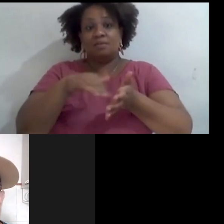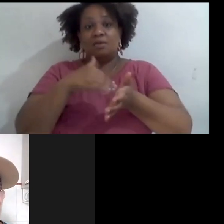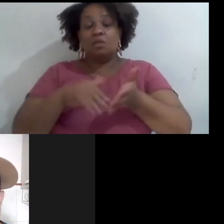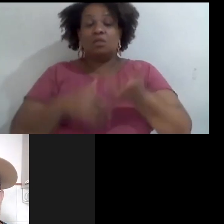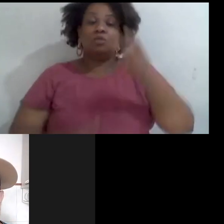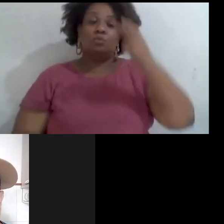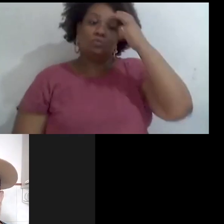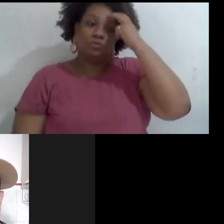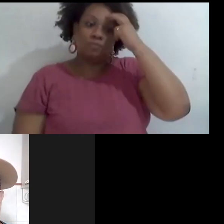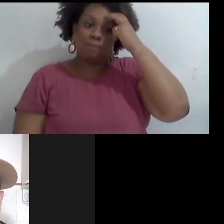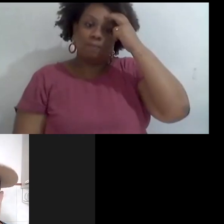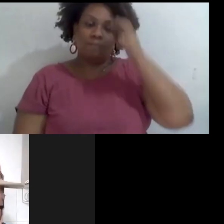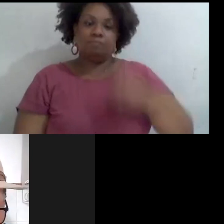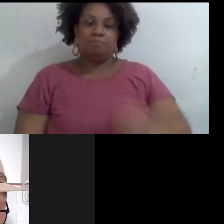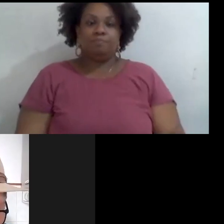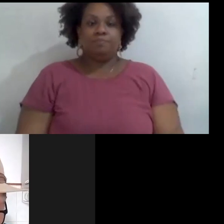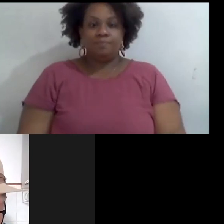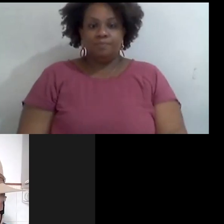enquanto, vamos dizer assim, enquanto